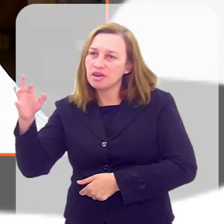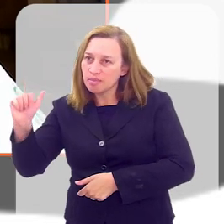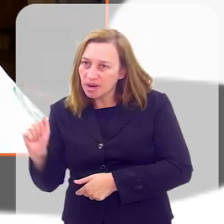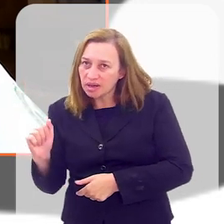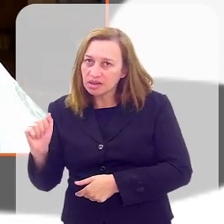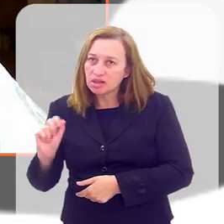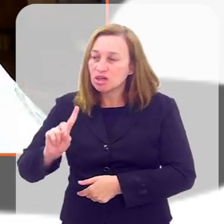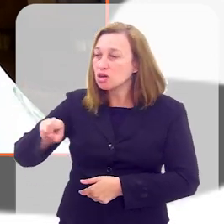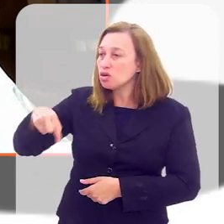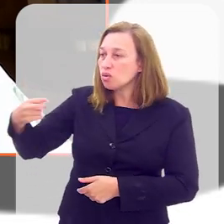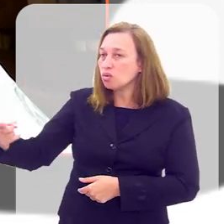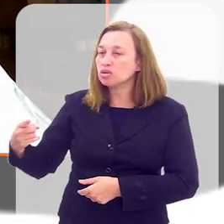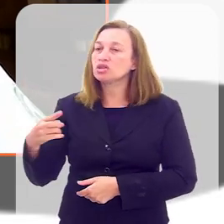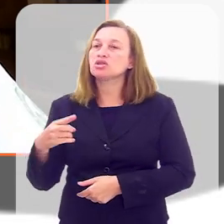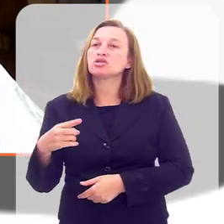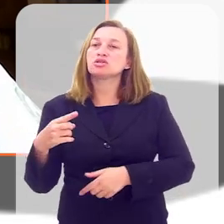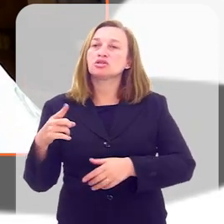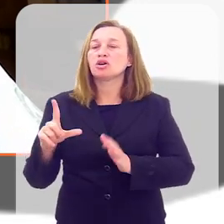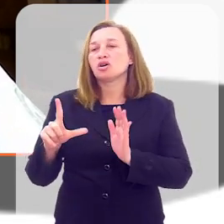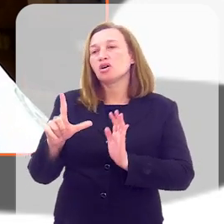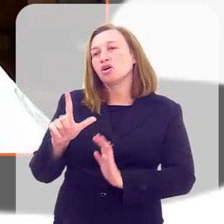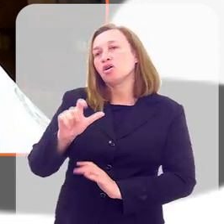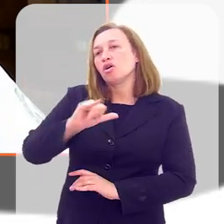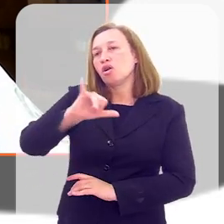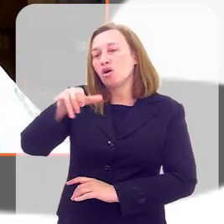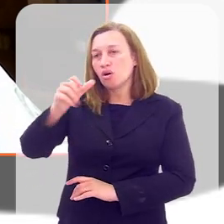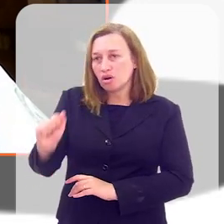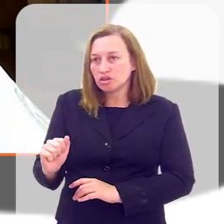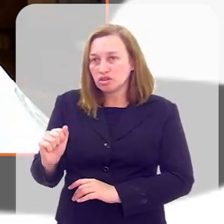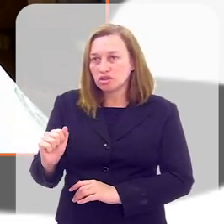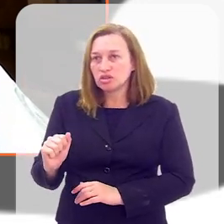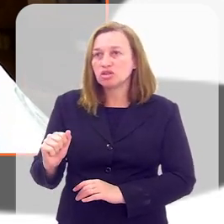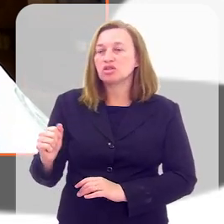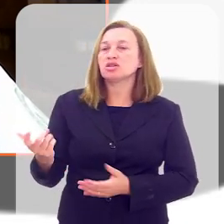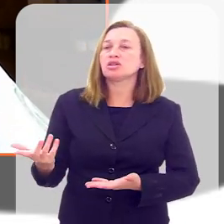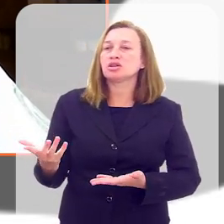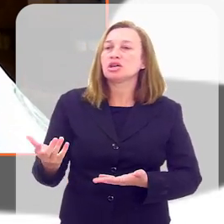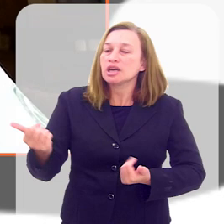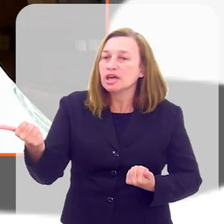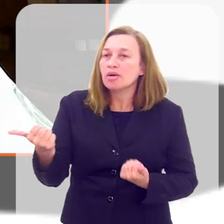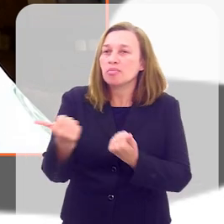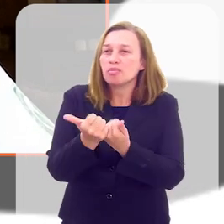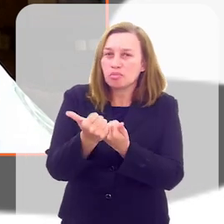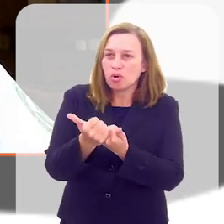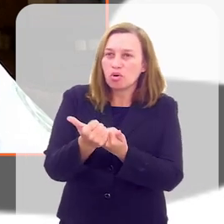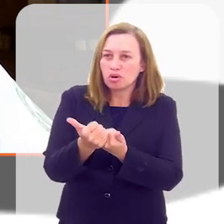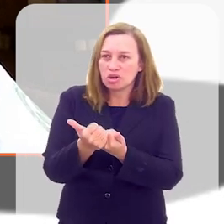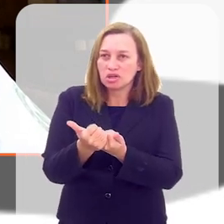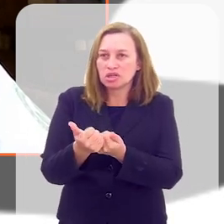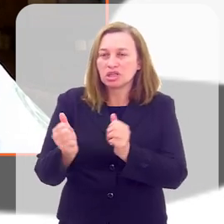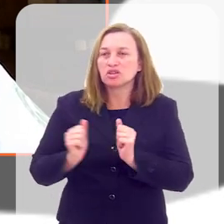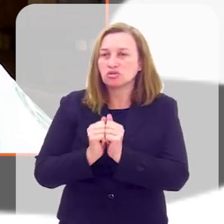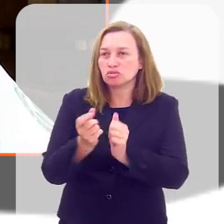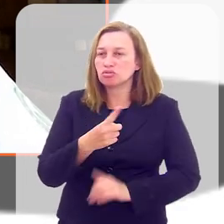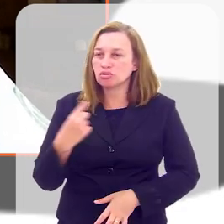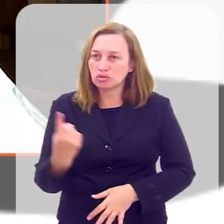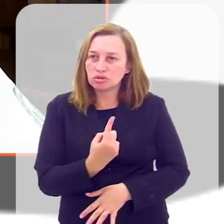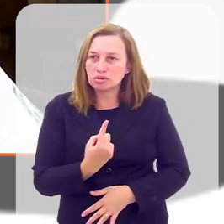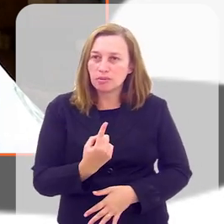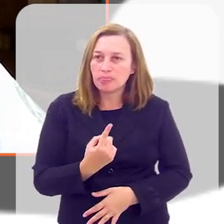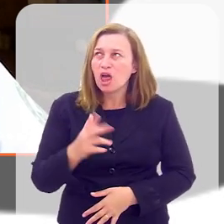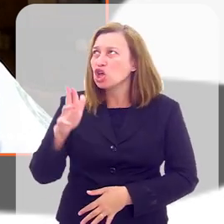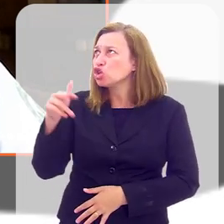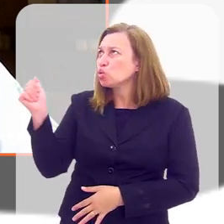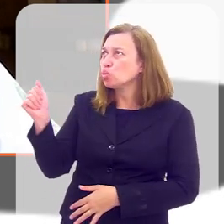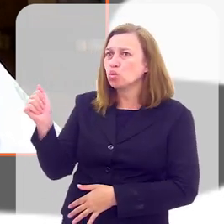a Usiminas que for metal também que tá vendo com aço também conosco então nós temos grandes Player que nos apoiam que